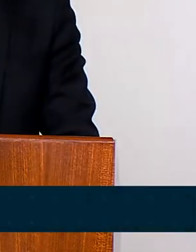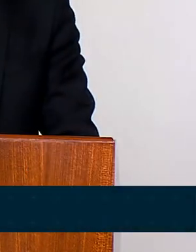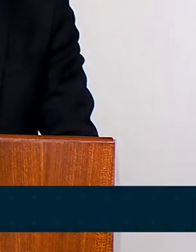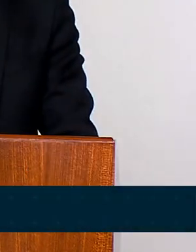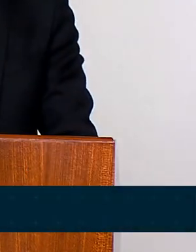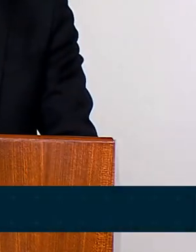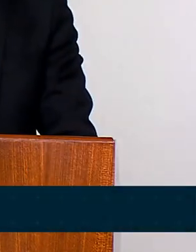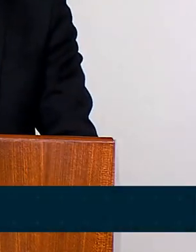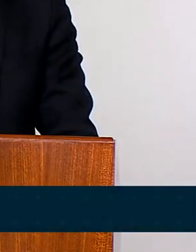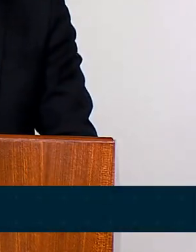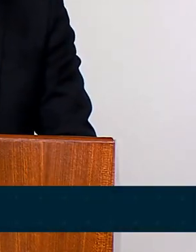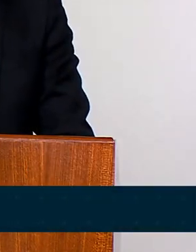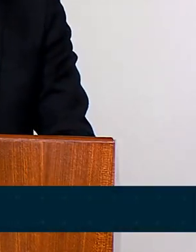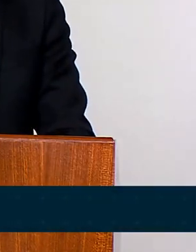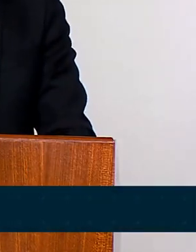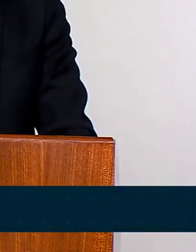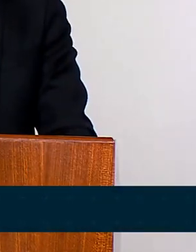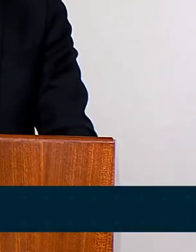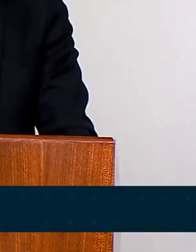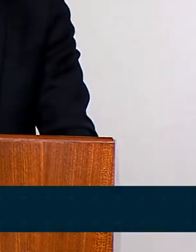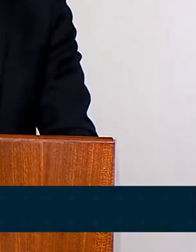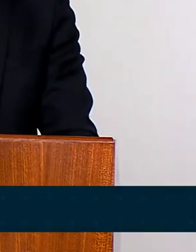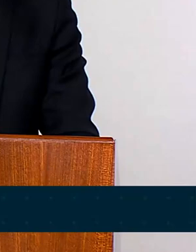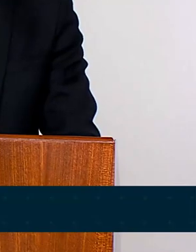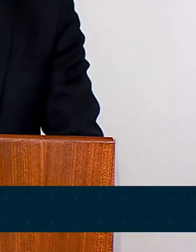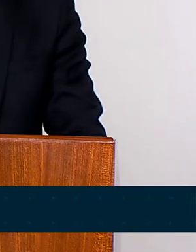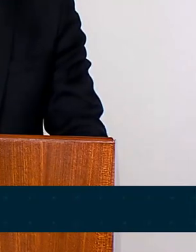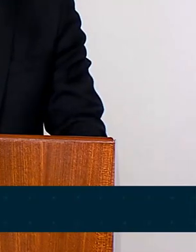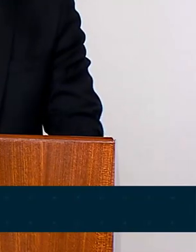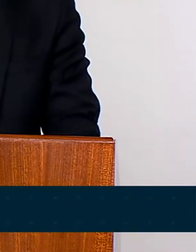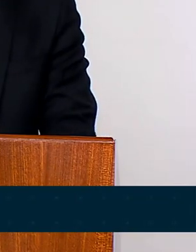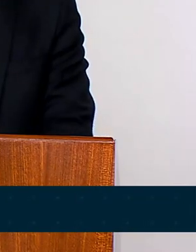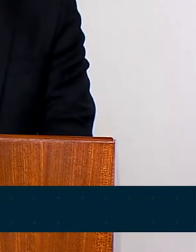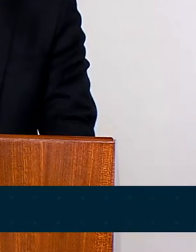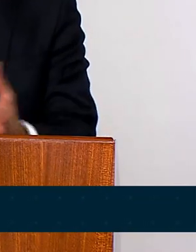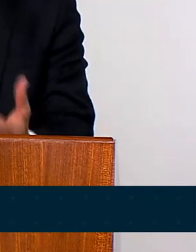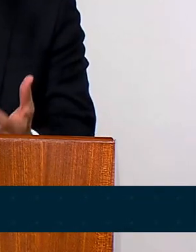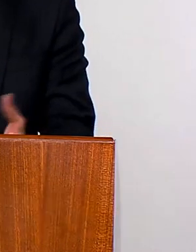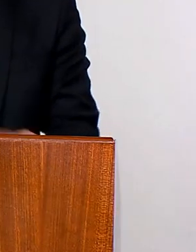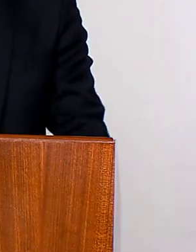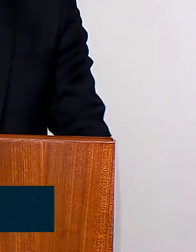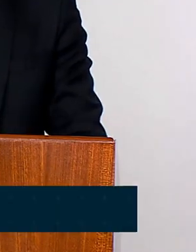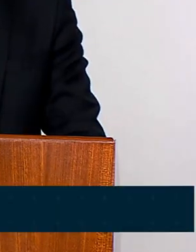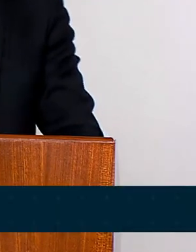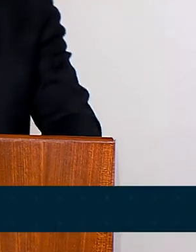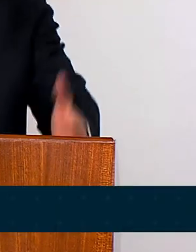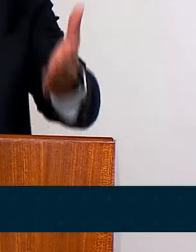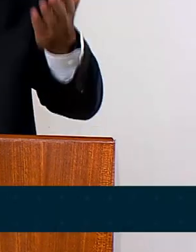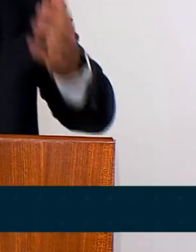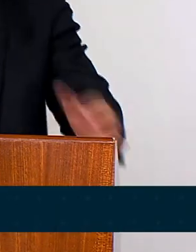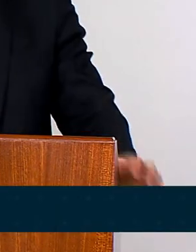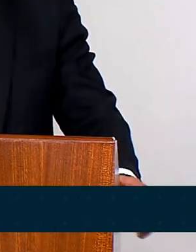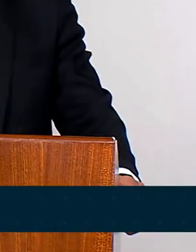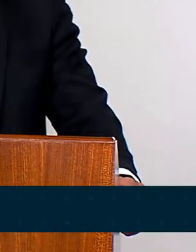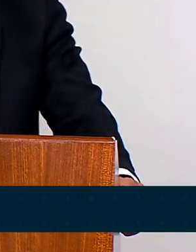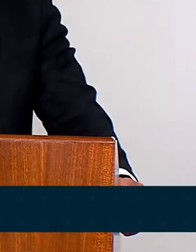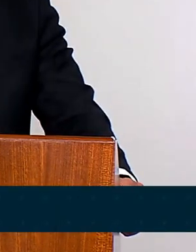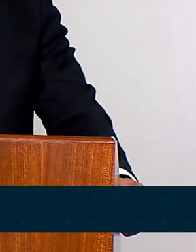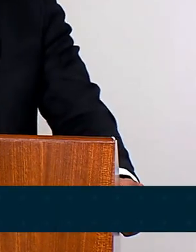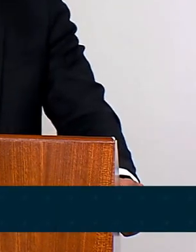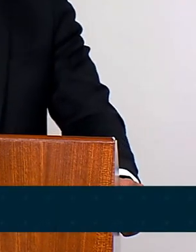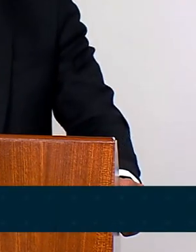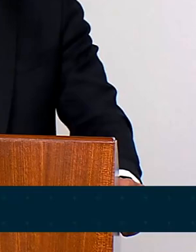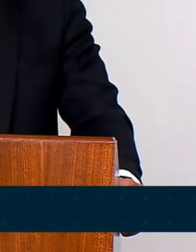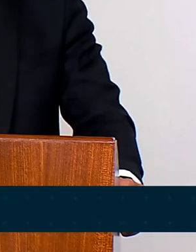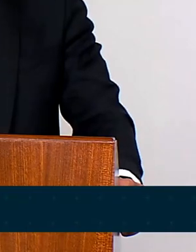históricos, turisticamente falando, são importantíssimos. A nossa cultura é propriamente dita, representada aqui